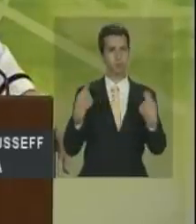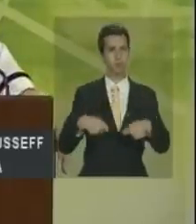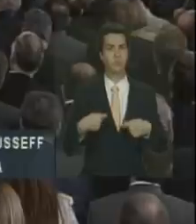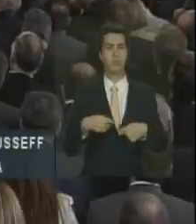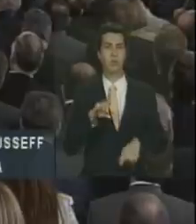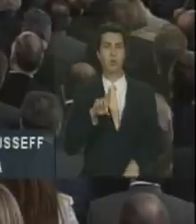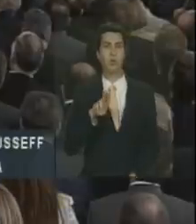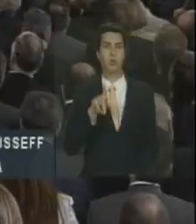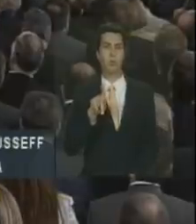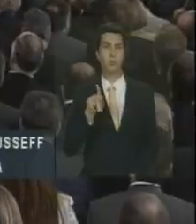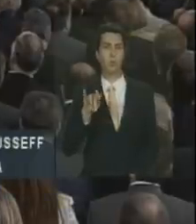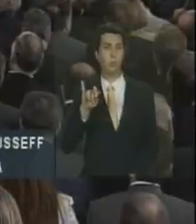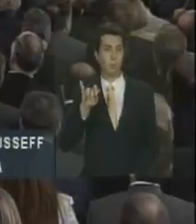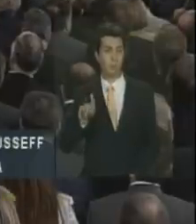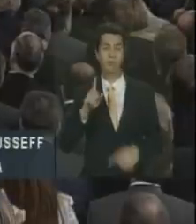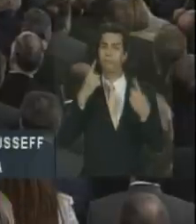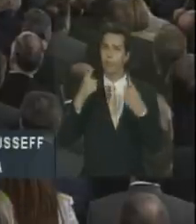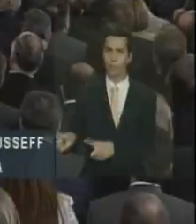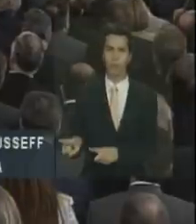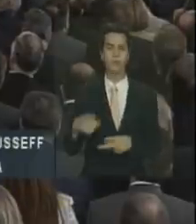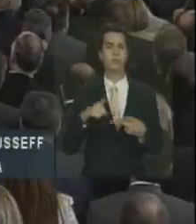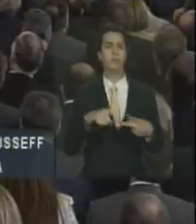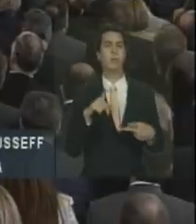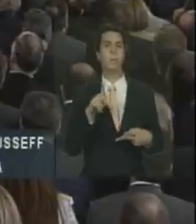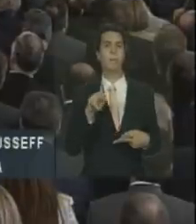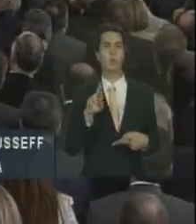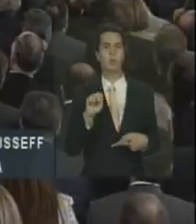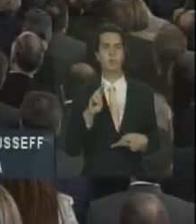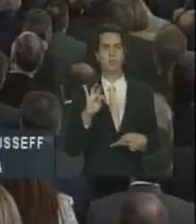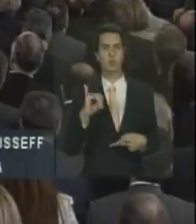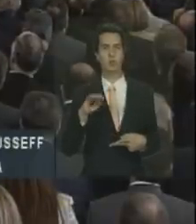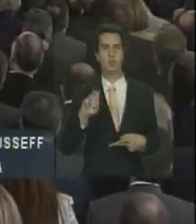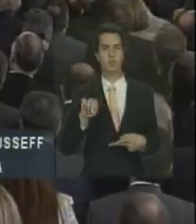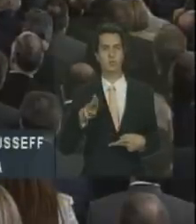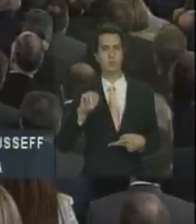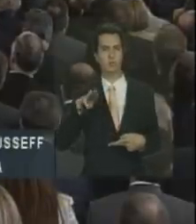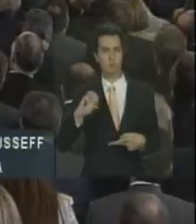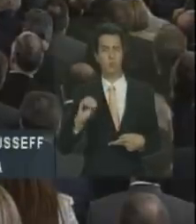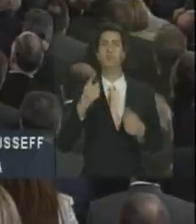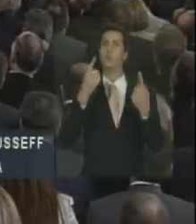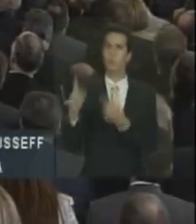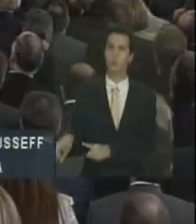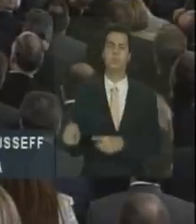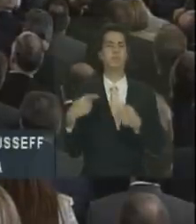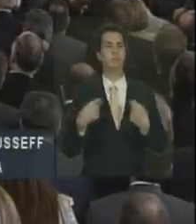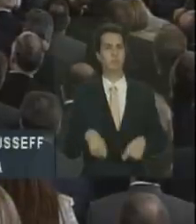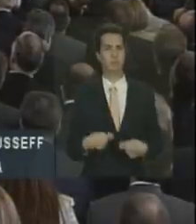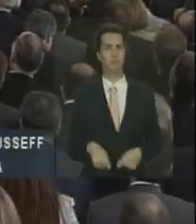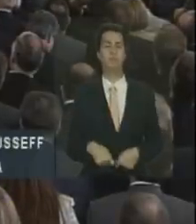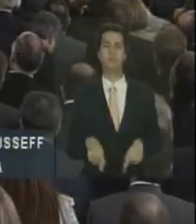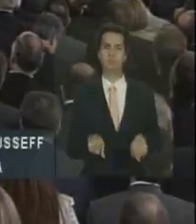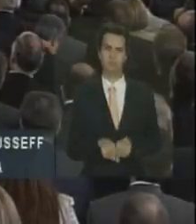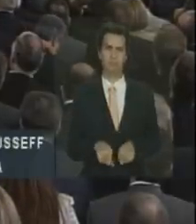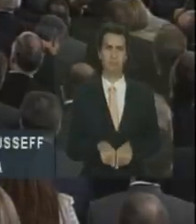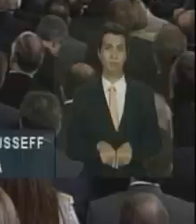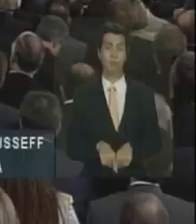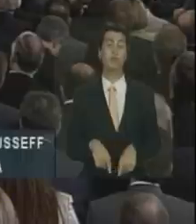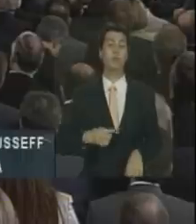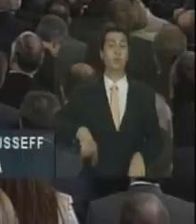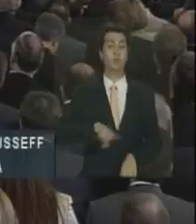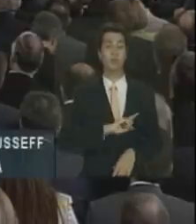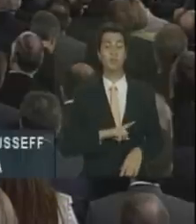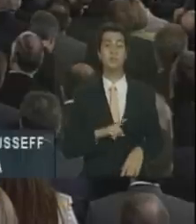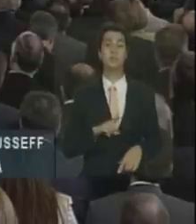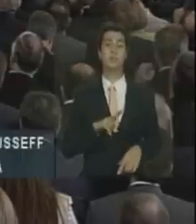dumping, contra as práticas protecionistas ilegítimas. E, diante disso, nós vamos